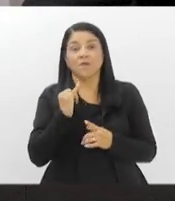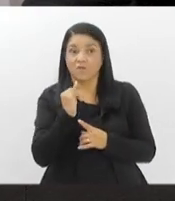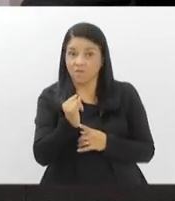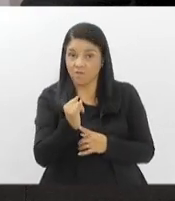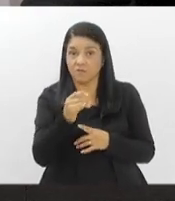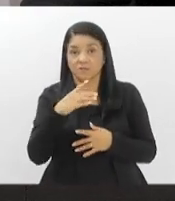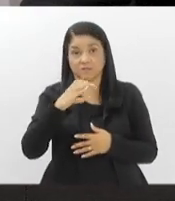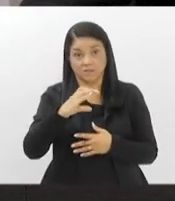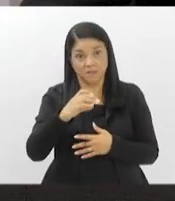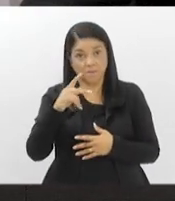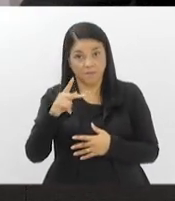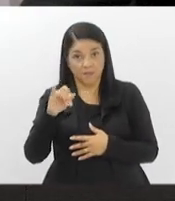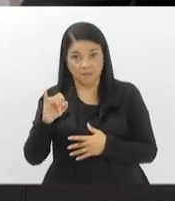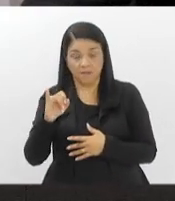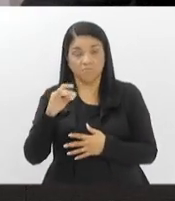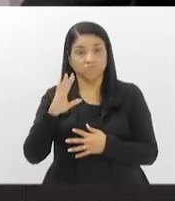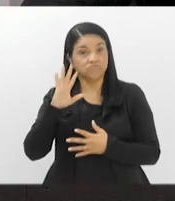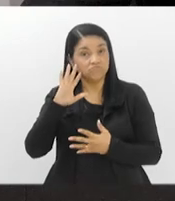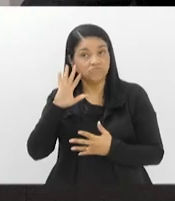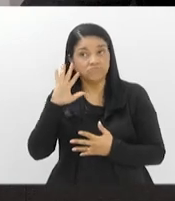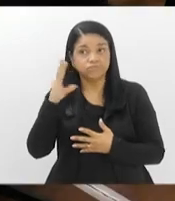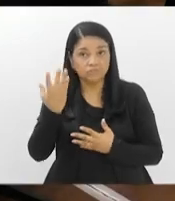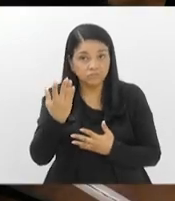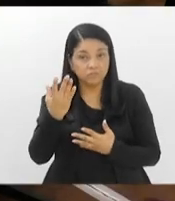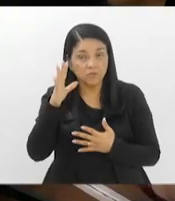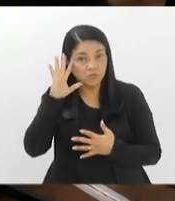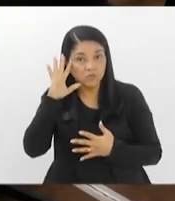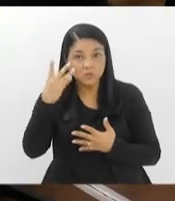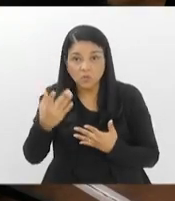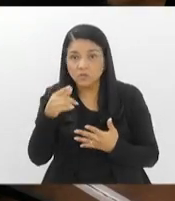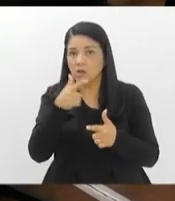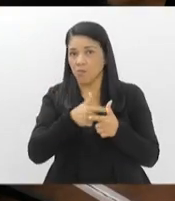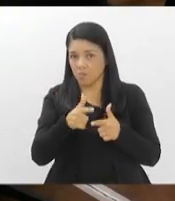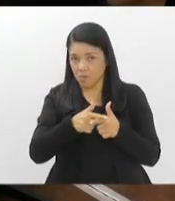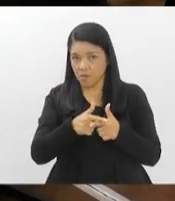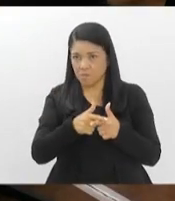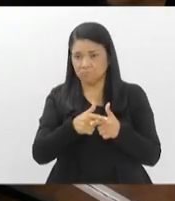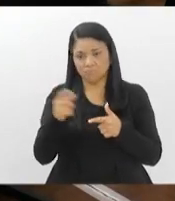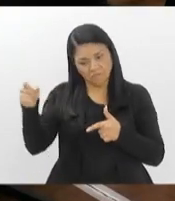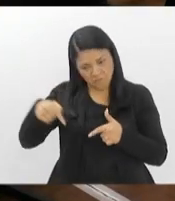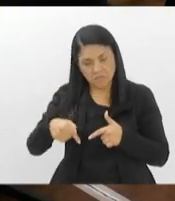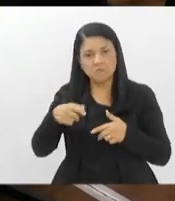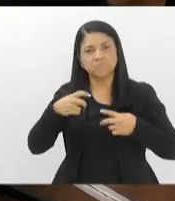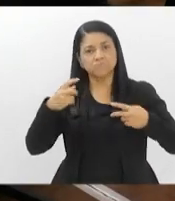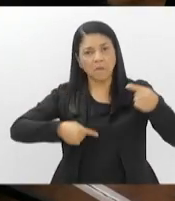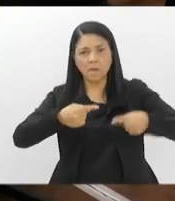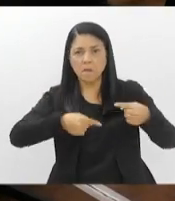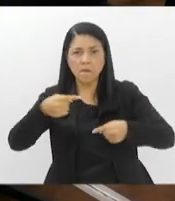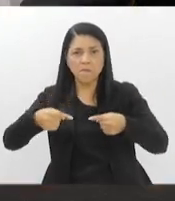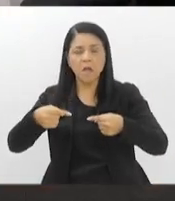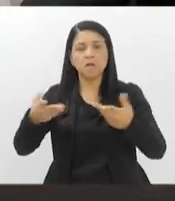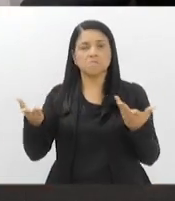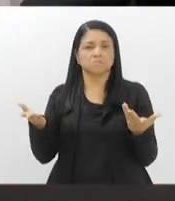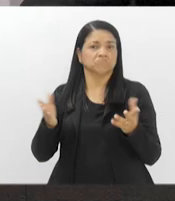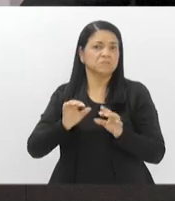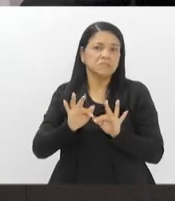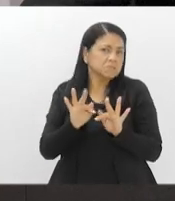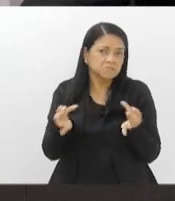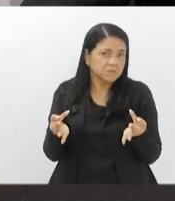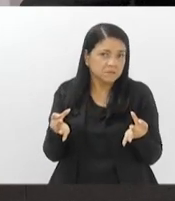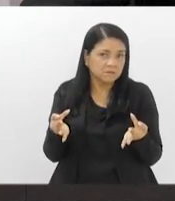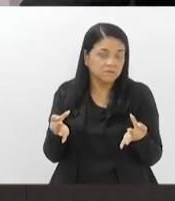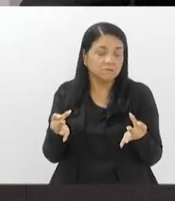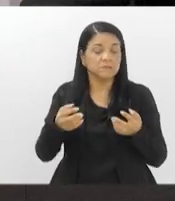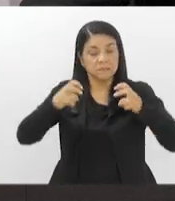CPI para buscar soluções quem quer solucionar vem à mesa discutir ora simples assim